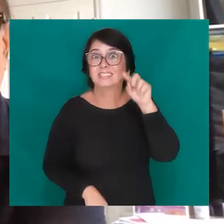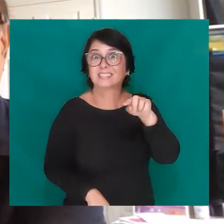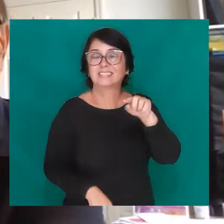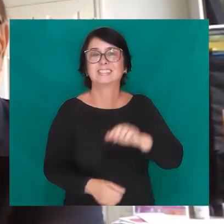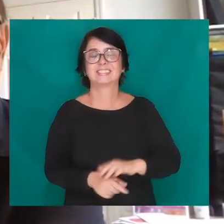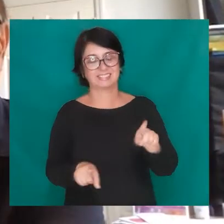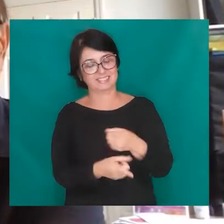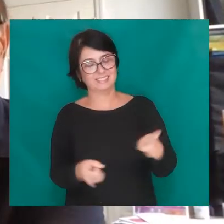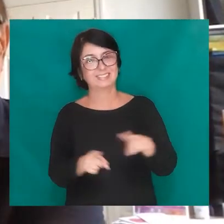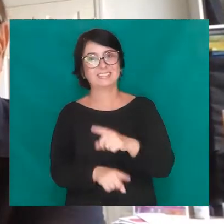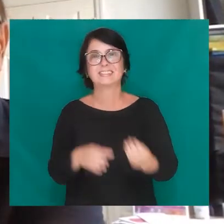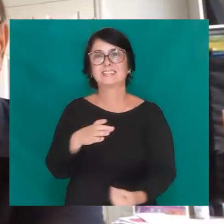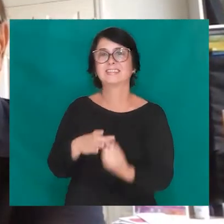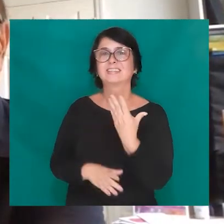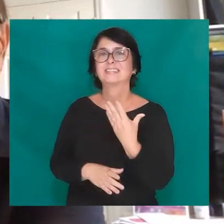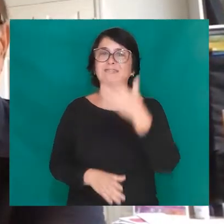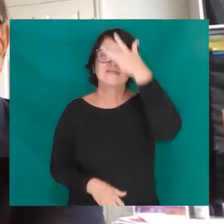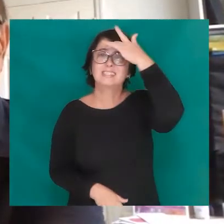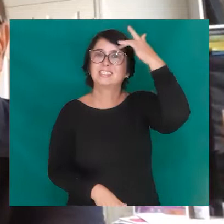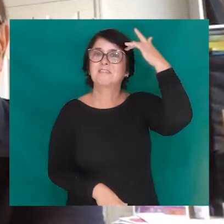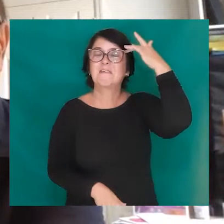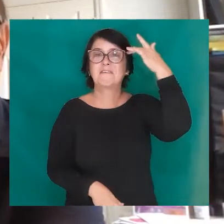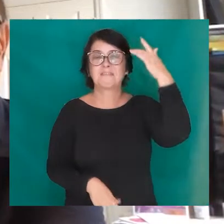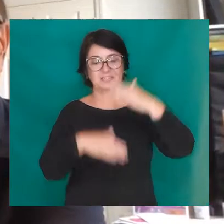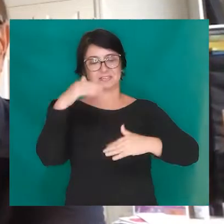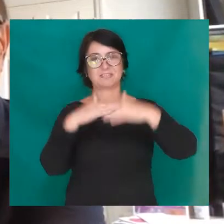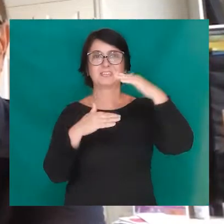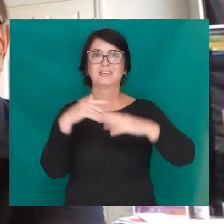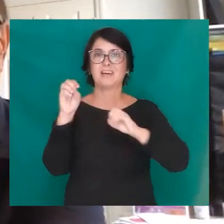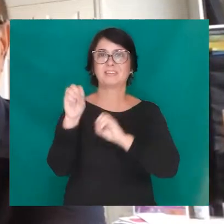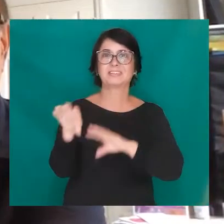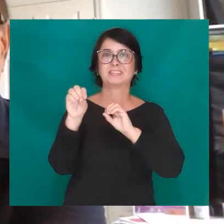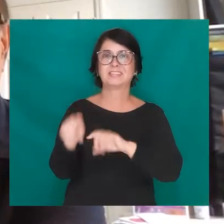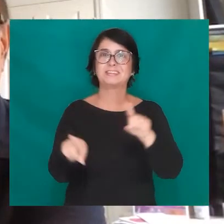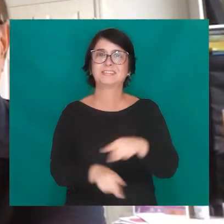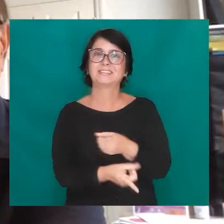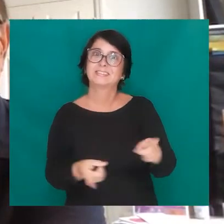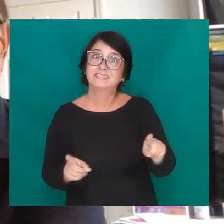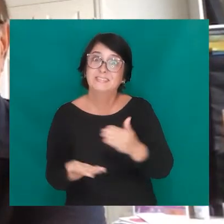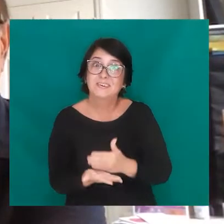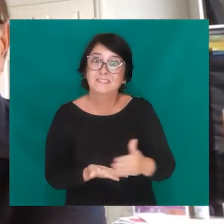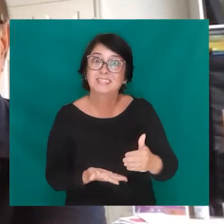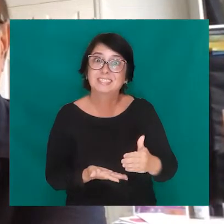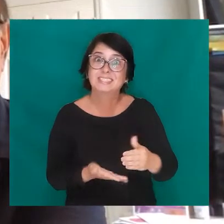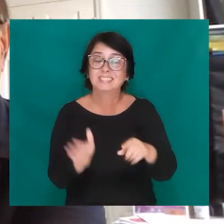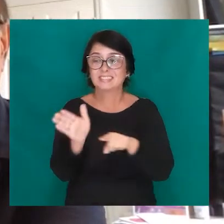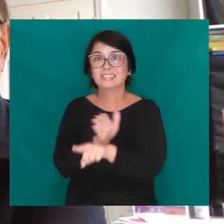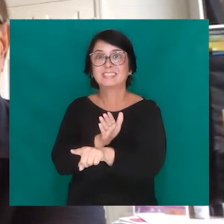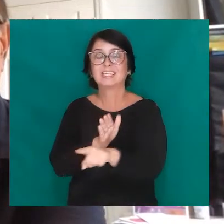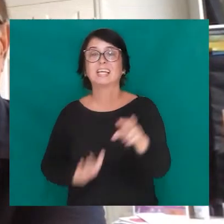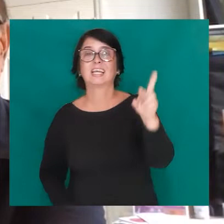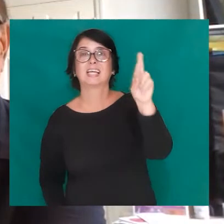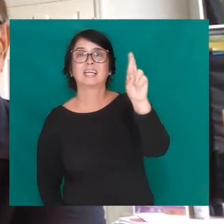para músicos, para produtores, para pessoas ligadas à educação musical. Então, vou começar perguntando ao